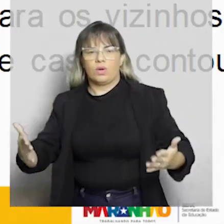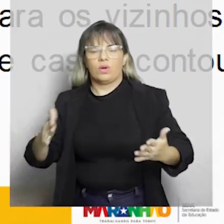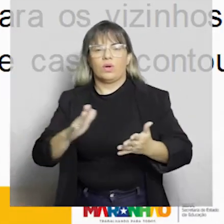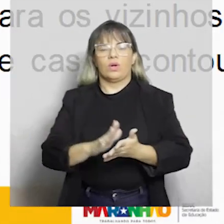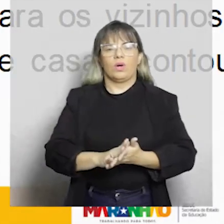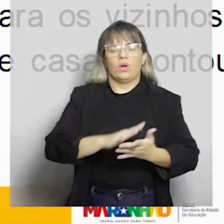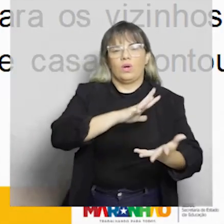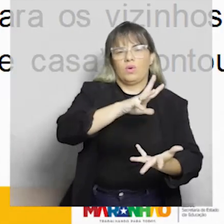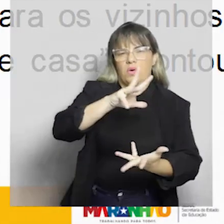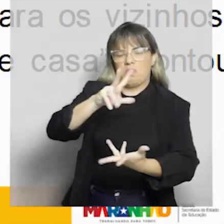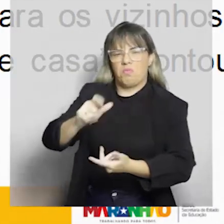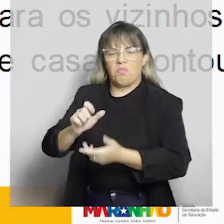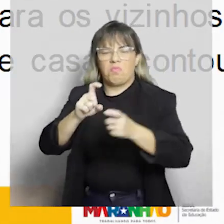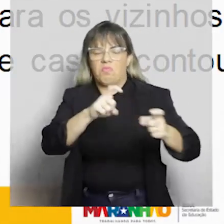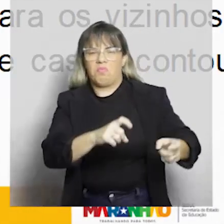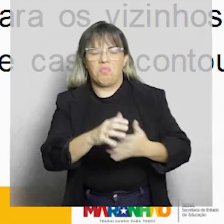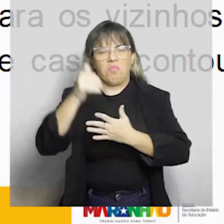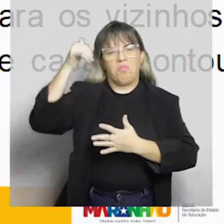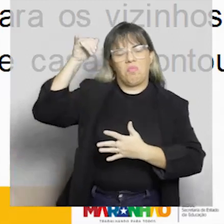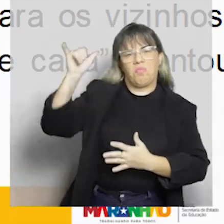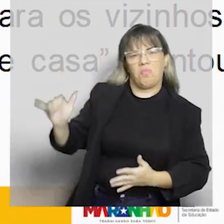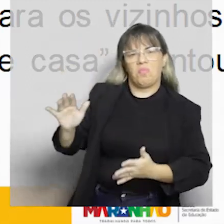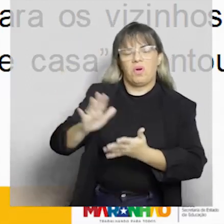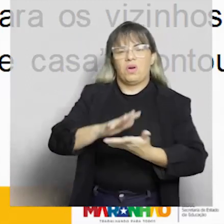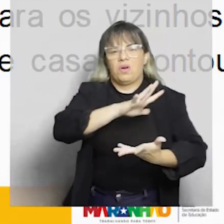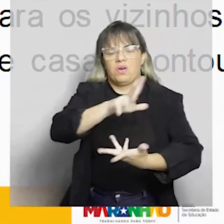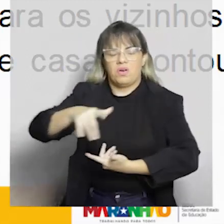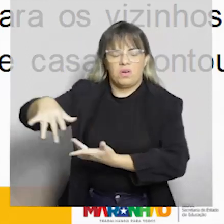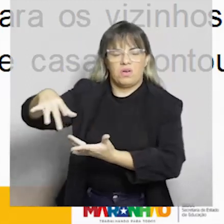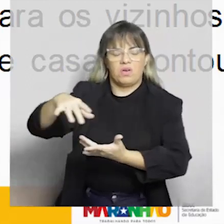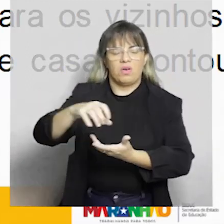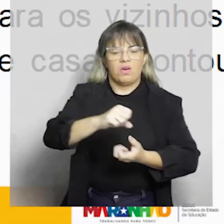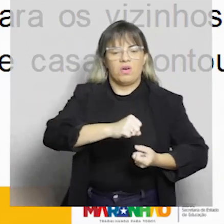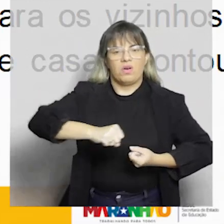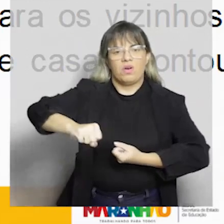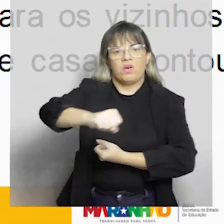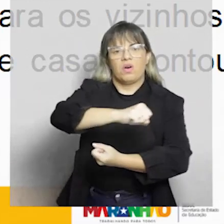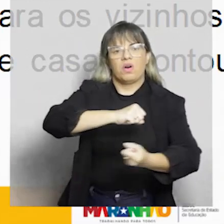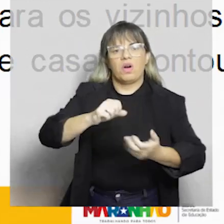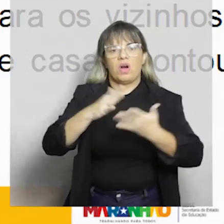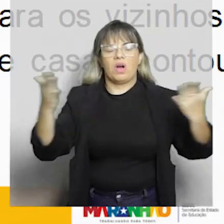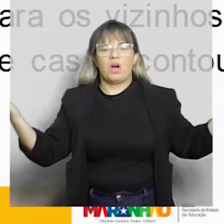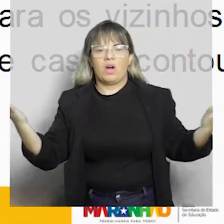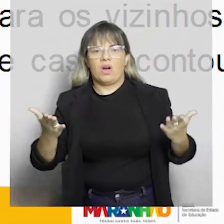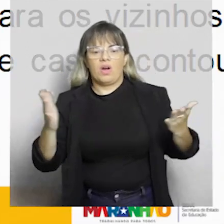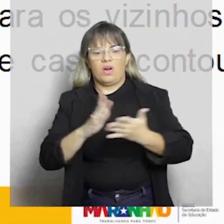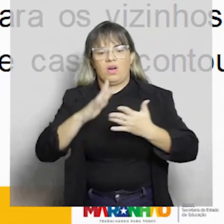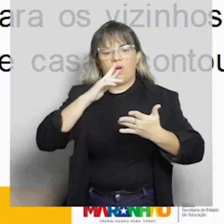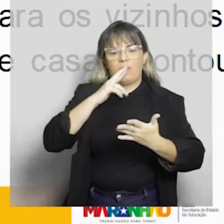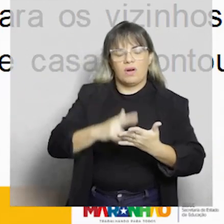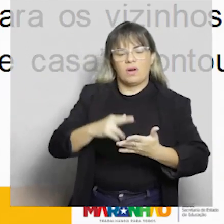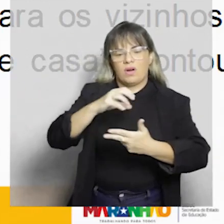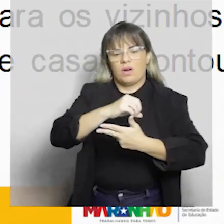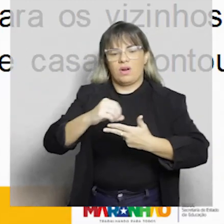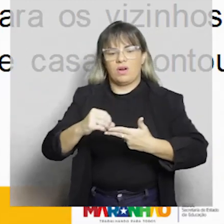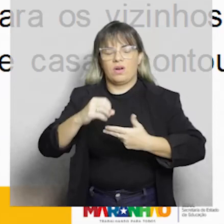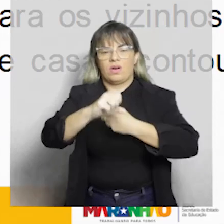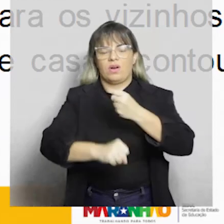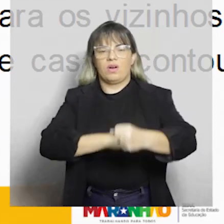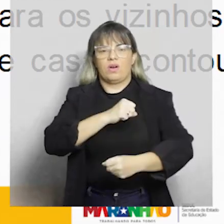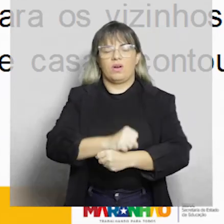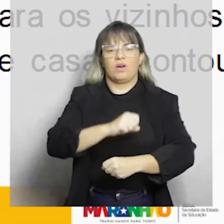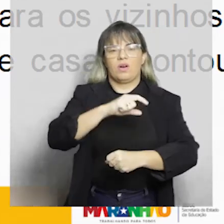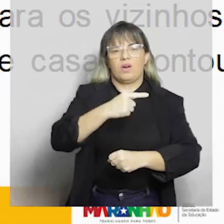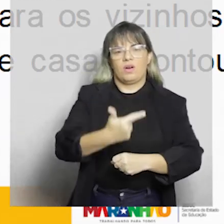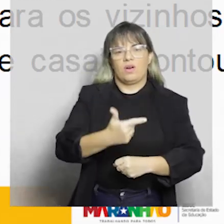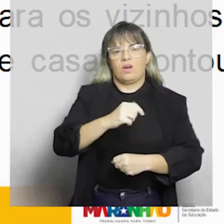nosso planeta, agropecuária, sustentabilidade, e agora vamos responder uma questão do Enem 2021, tá certo? Bem